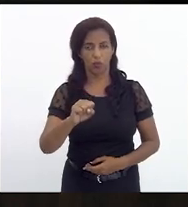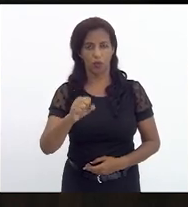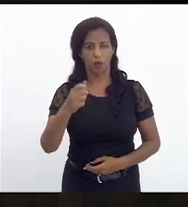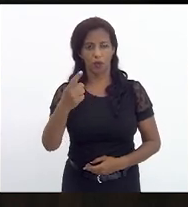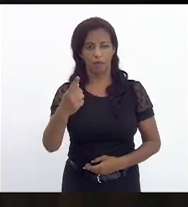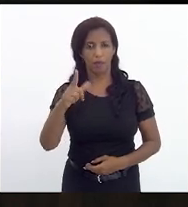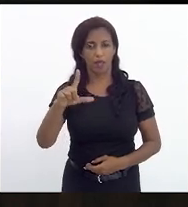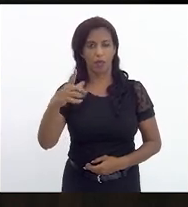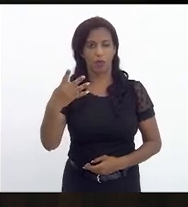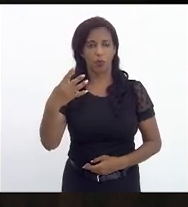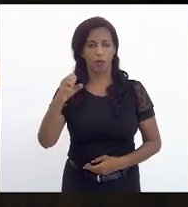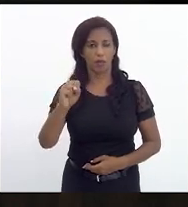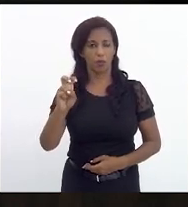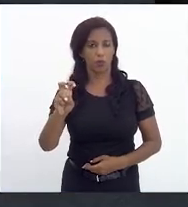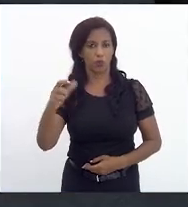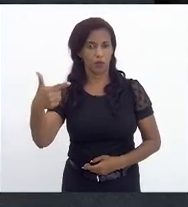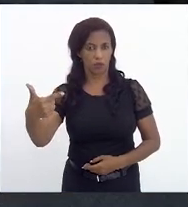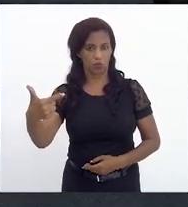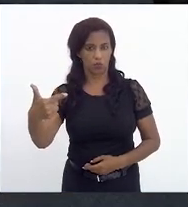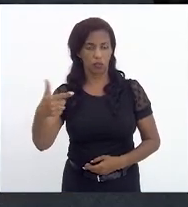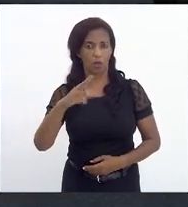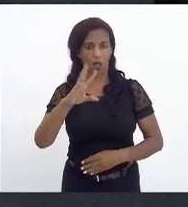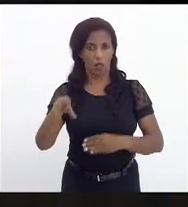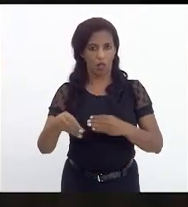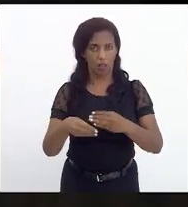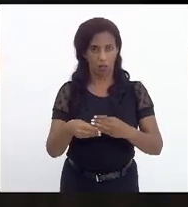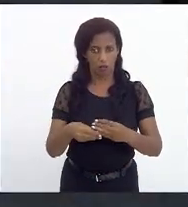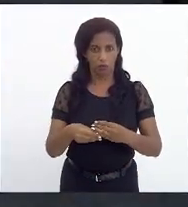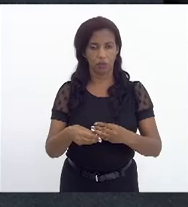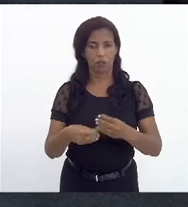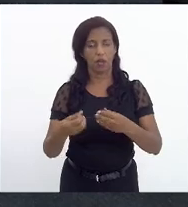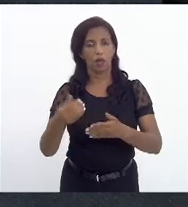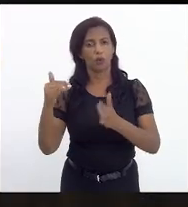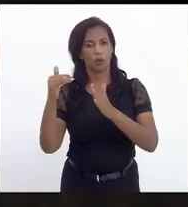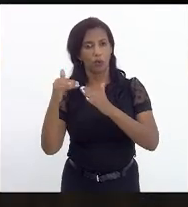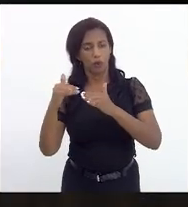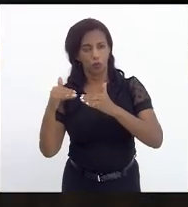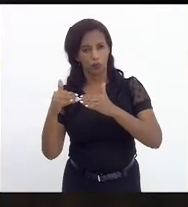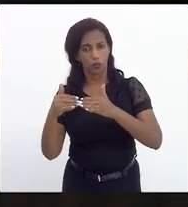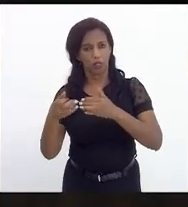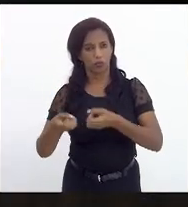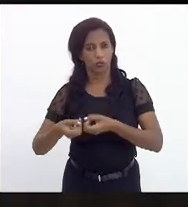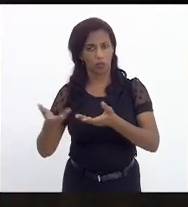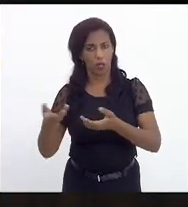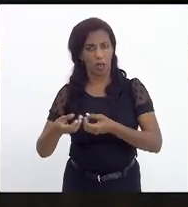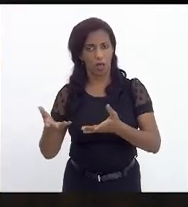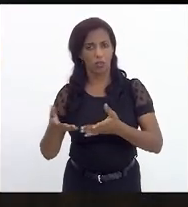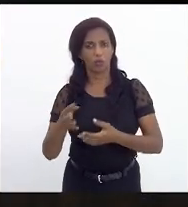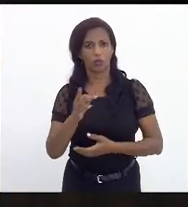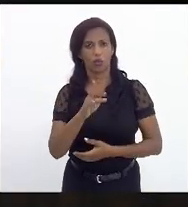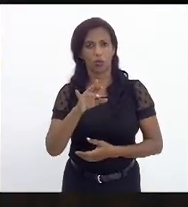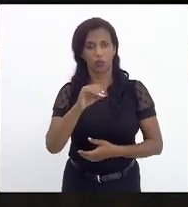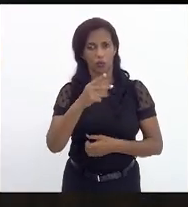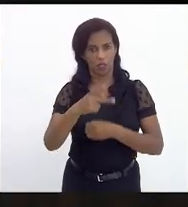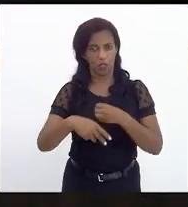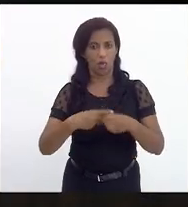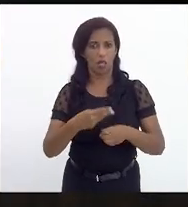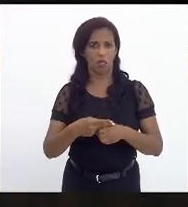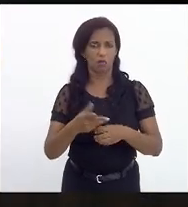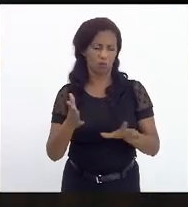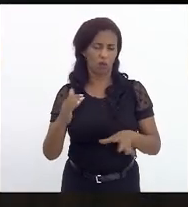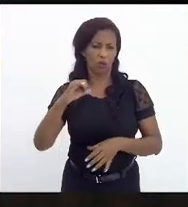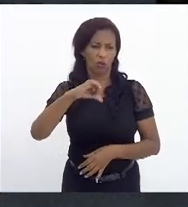PL 4852. Adesão, teto de gasto, teto e triênio. E triênio. Acho que 99% está bem adiantado